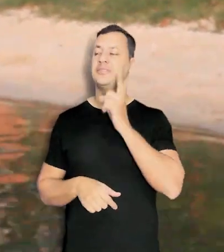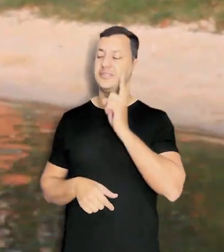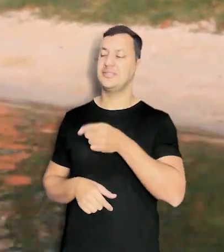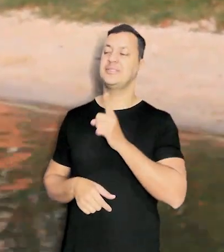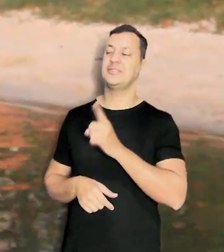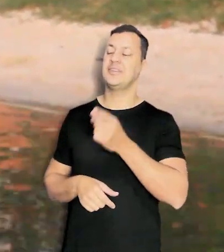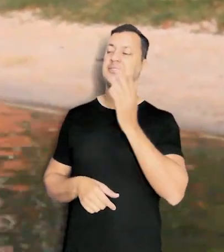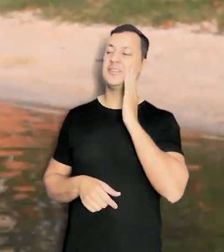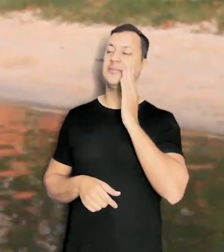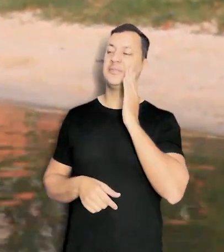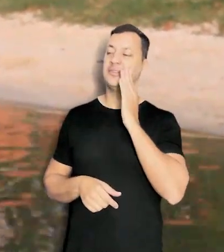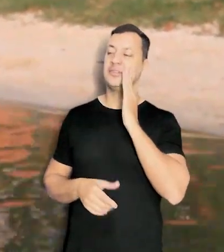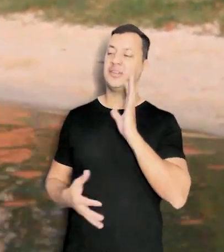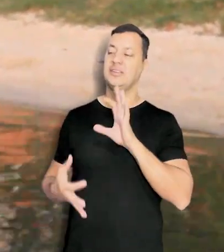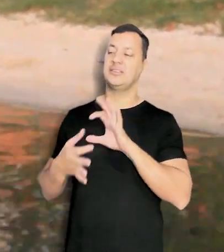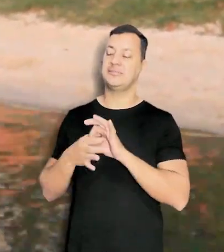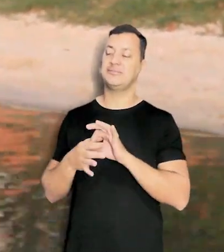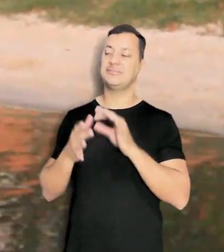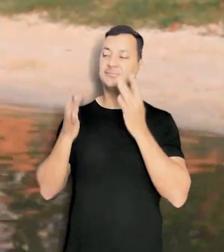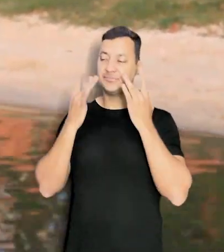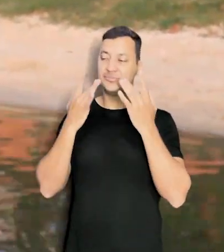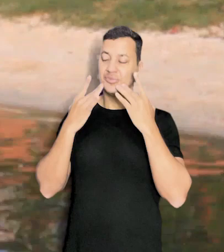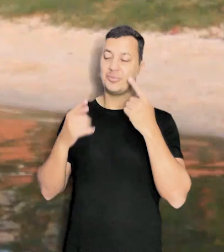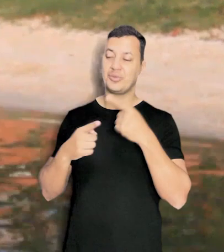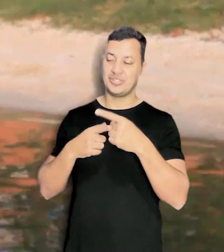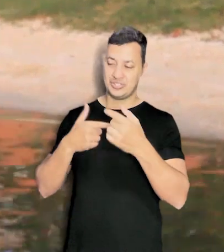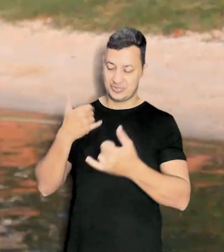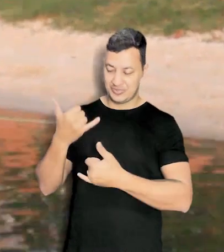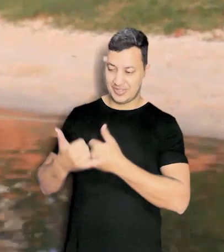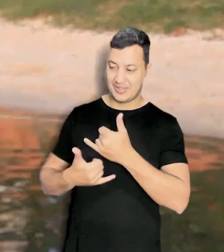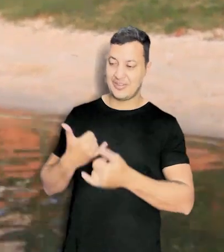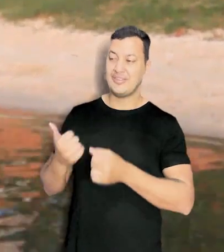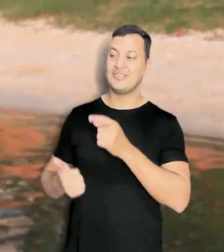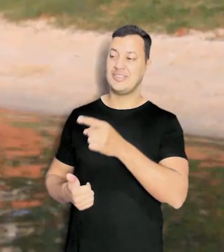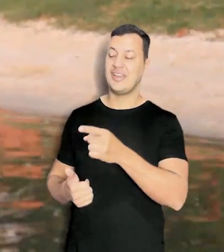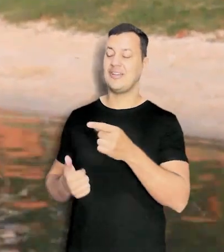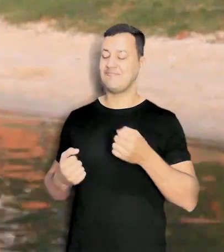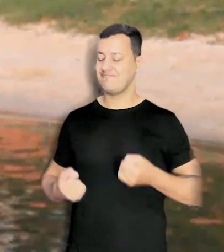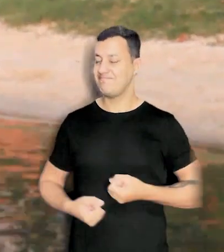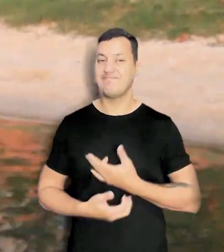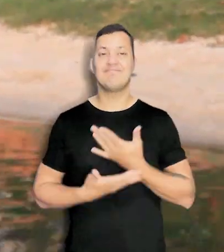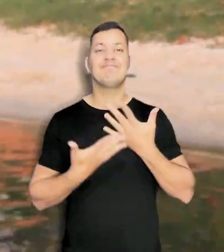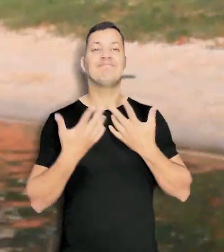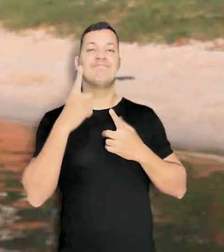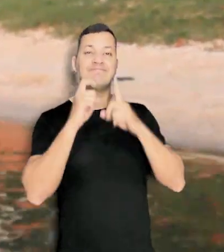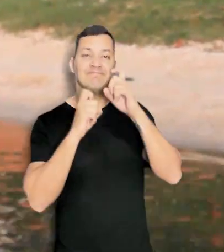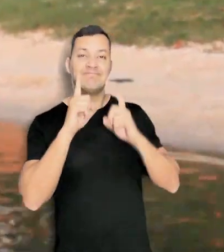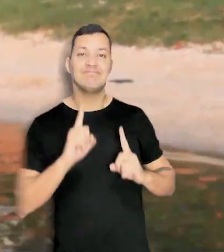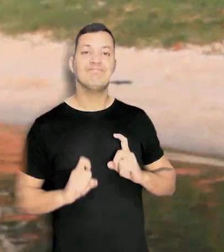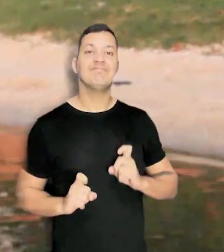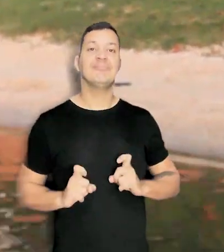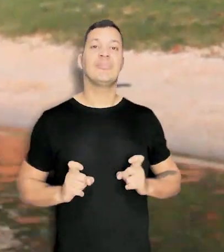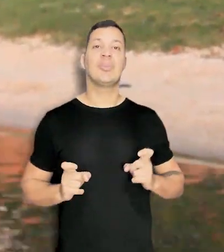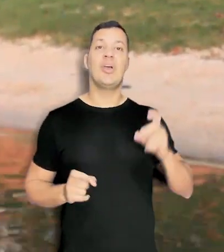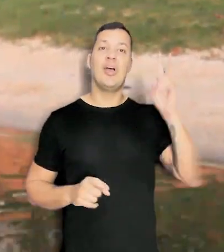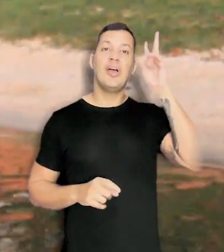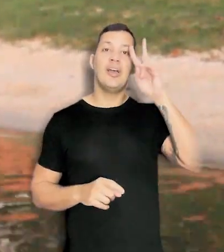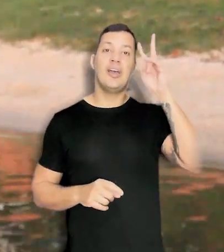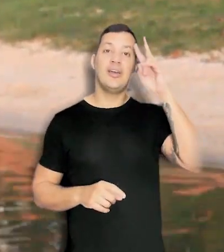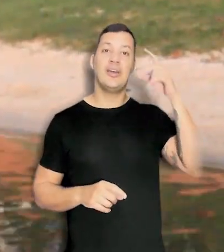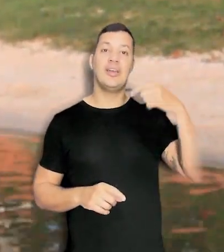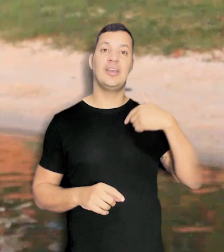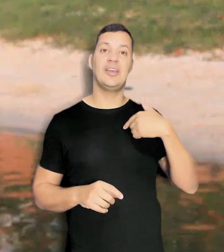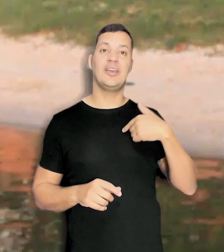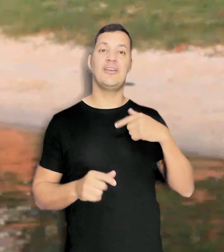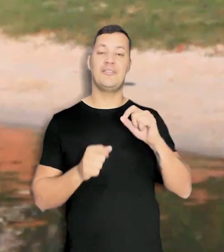você ia ter alguma coisa com isso, porque quando a gente brincava, você era muito expressiva. E eu lembrava que quando eu